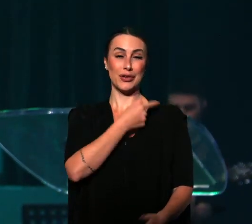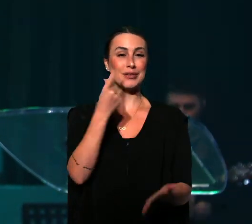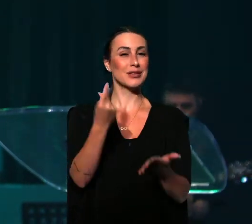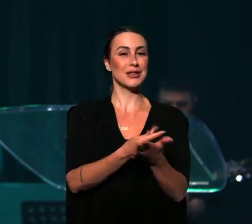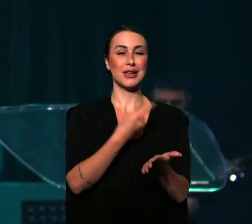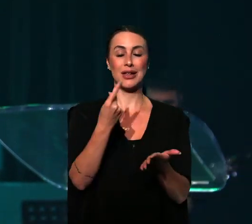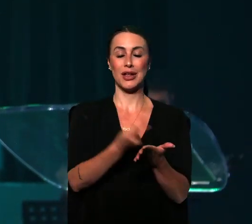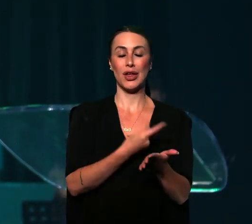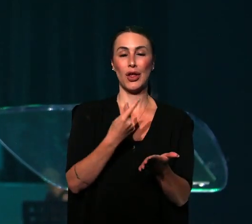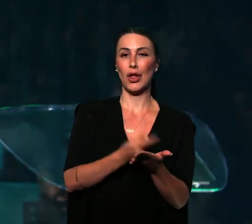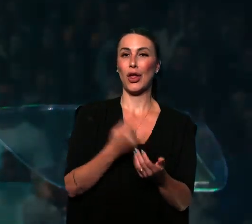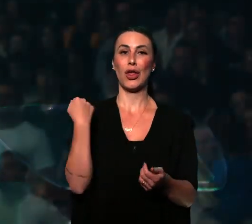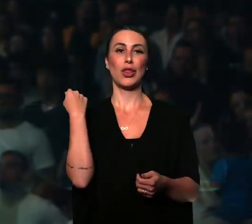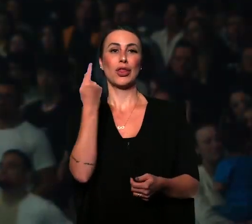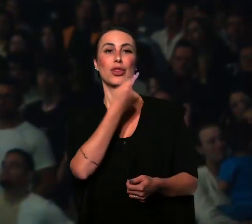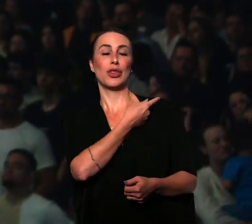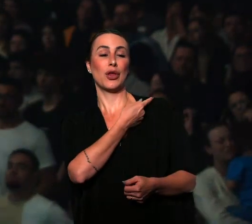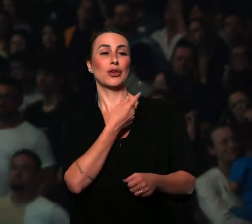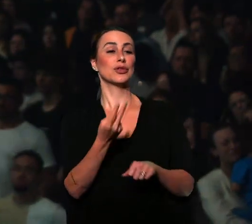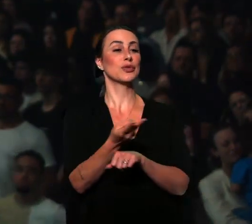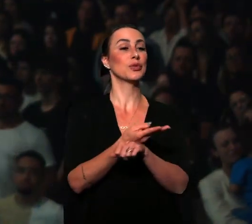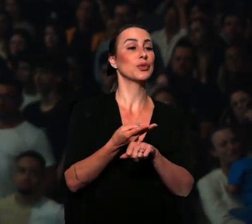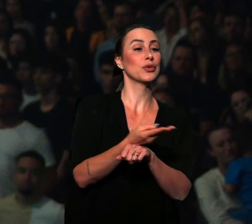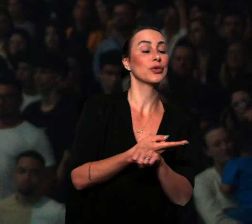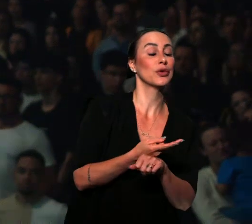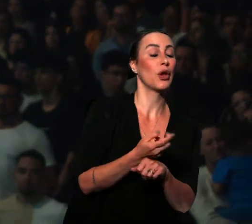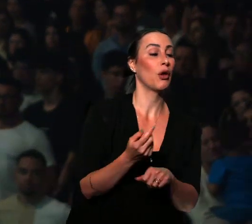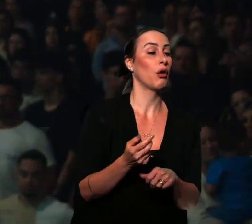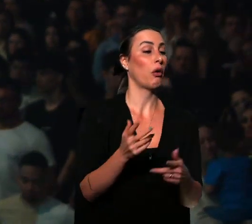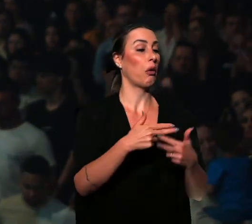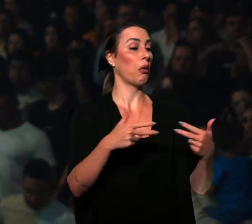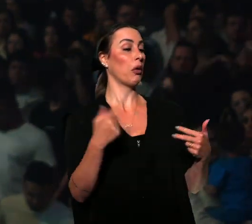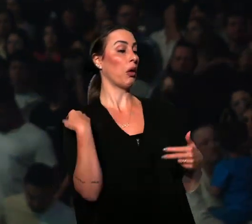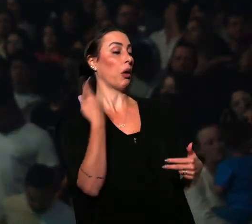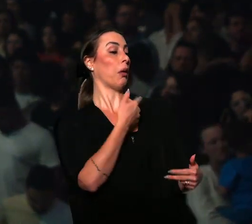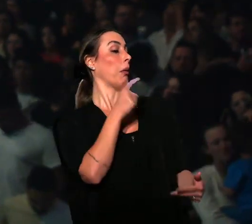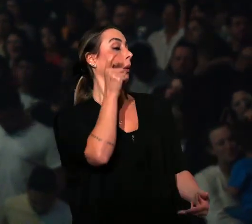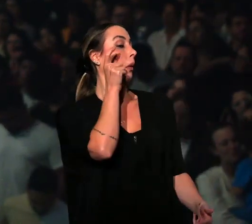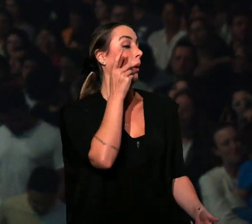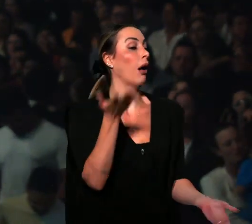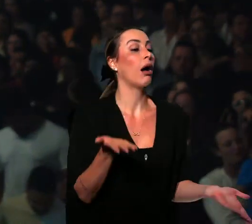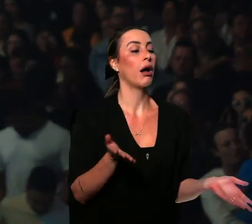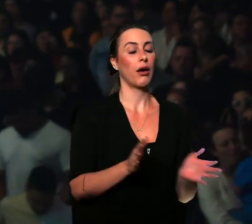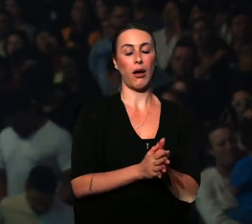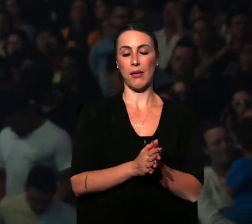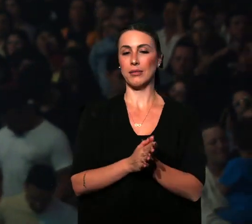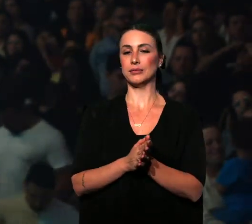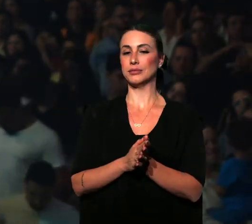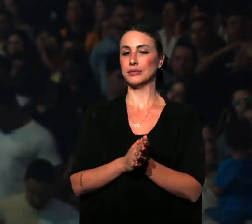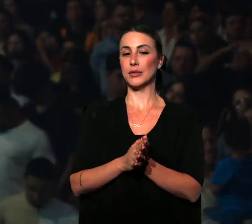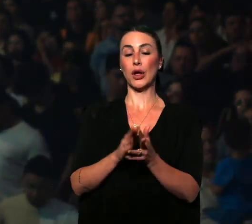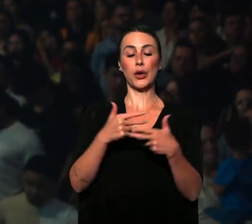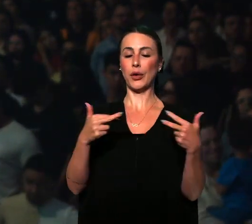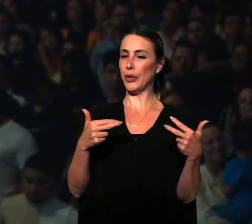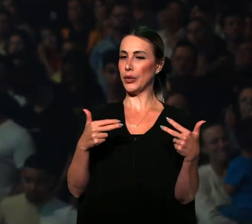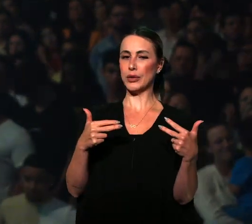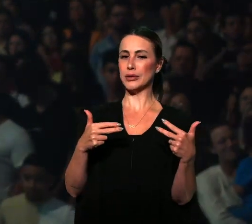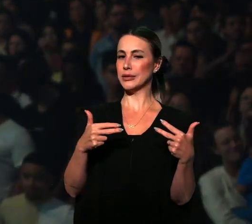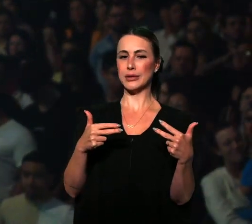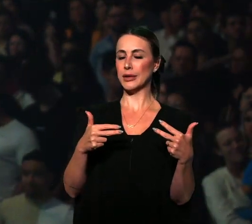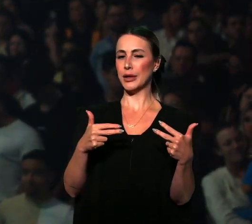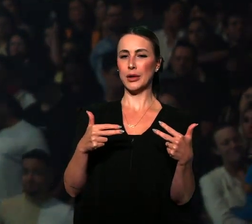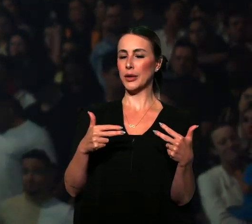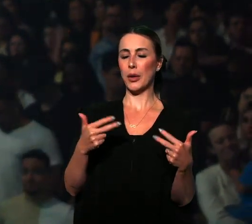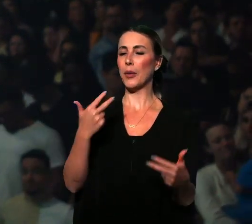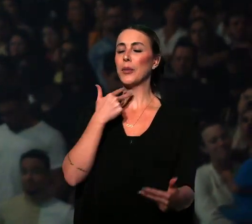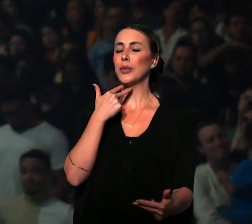nós afastamos, nós dividimos, nós fizemos coisas que não deveriam ter acontecido na história da humanidade e na história recente, nem na tua vida em algum